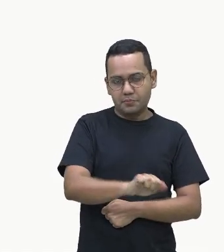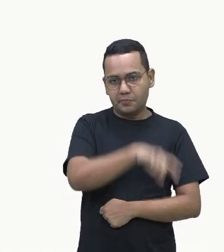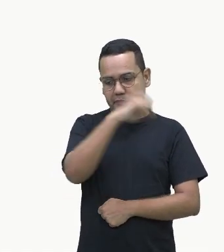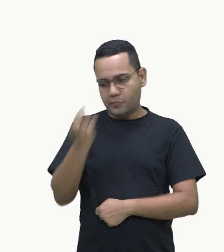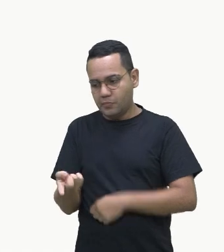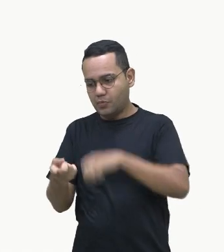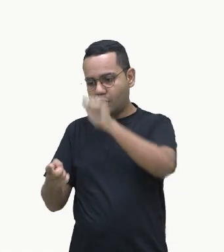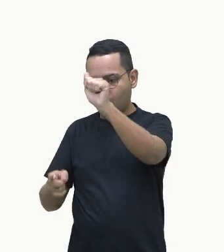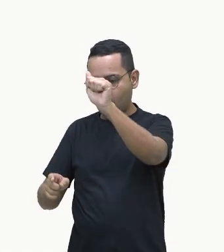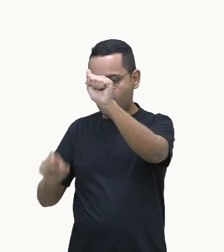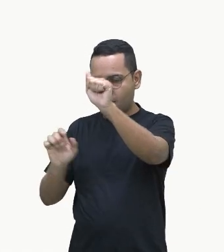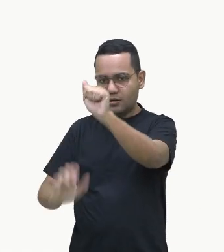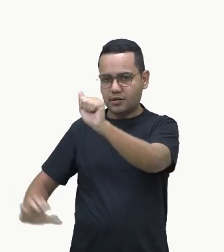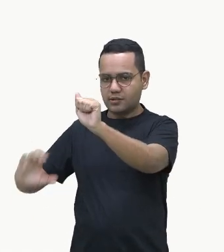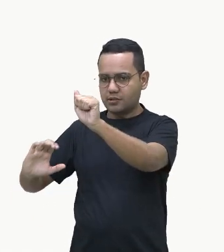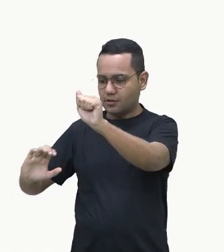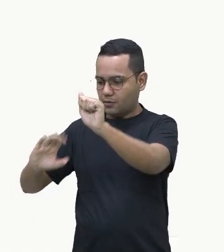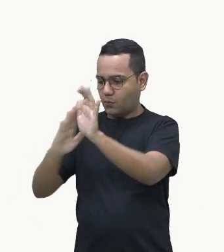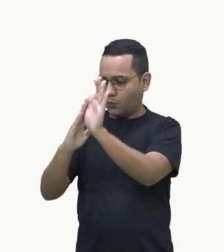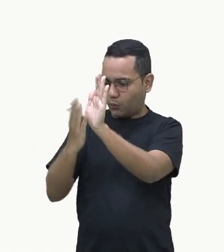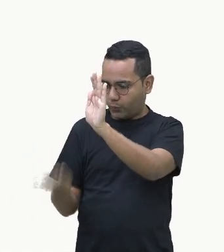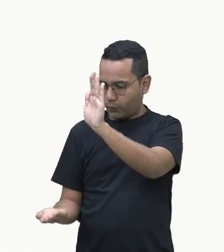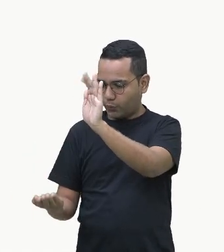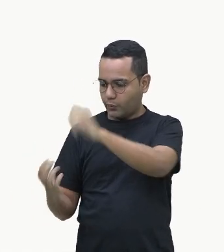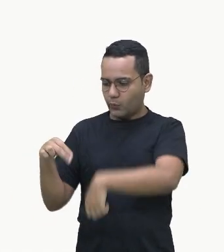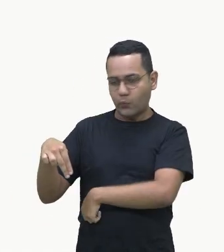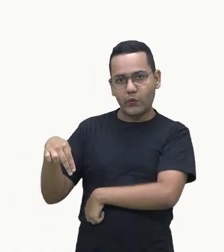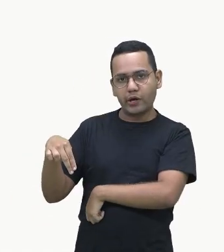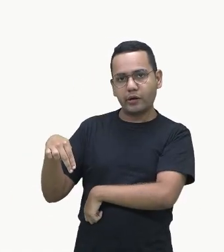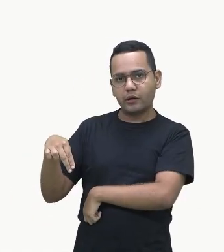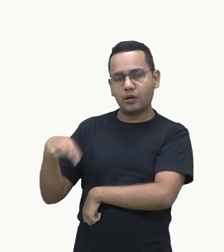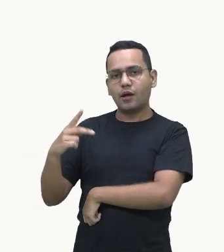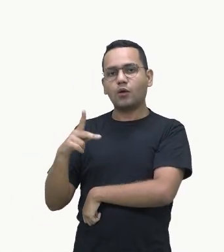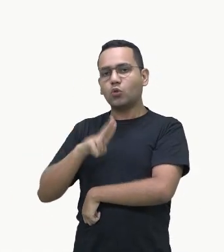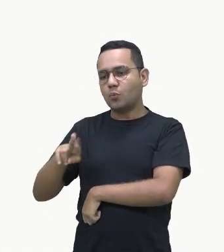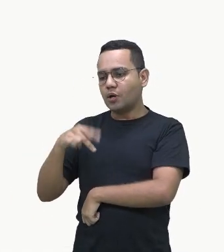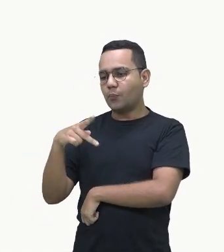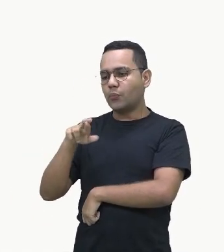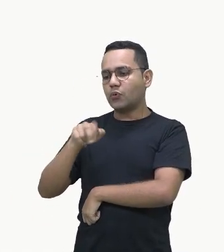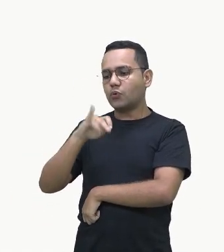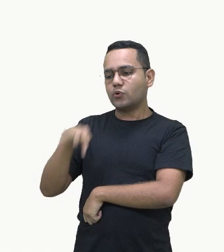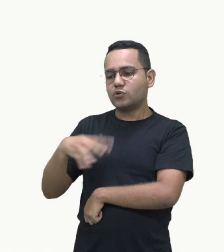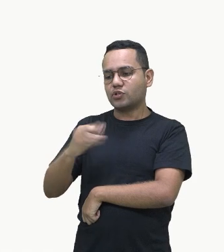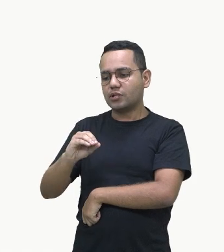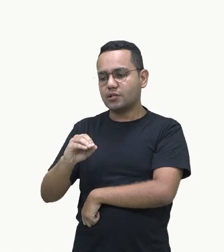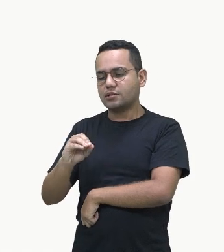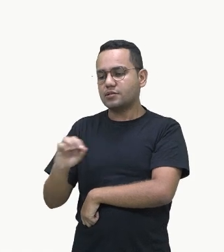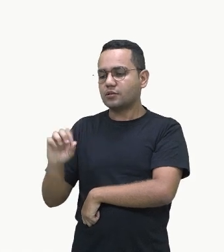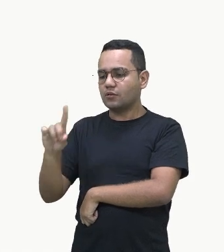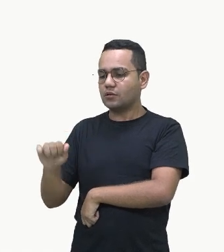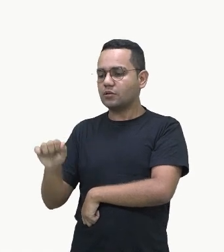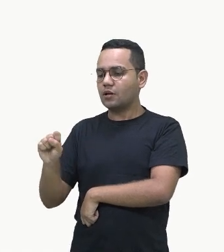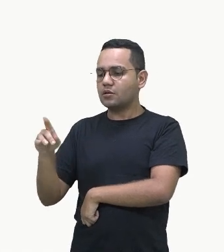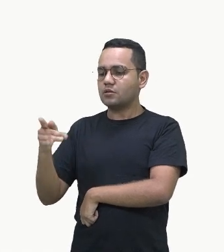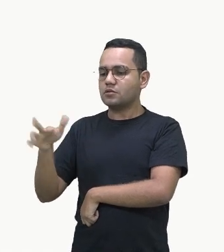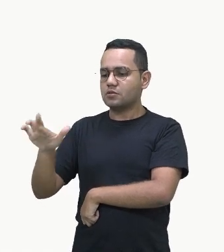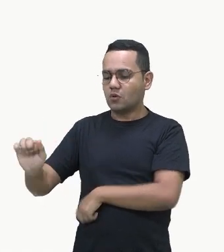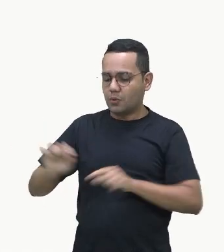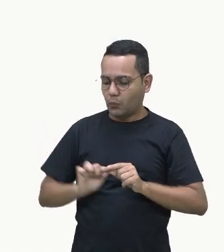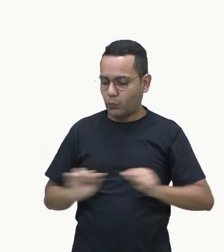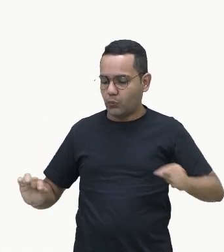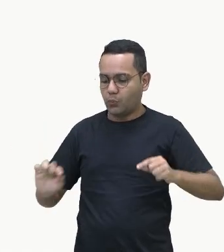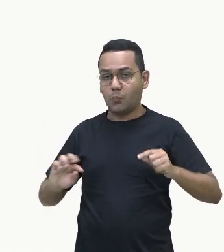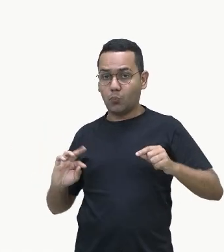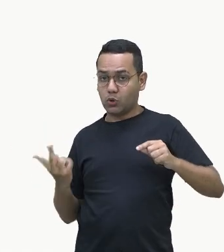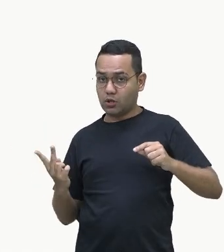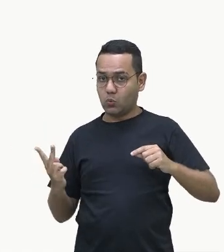o segmento N. Todos 2 sobre a hipotenusa. Pois bem, já estudamos aí os elementos, já